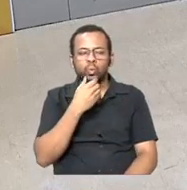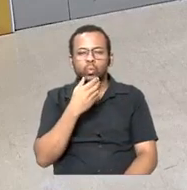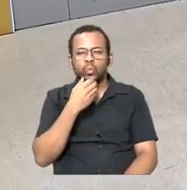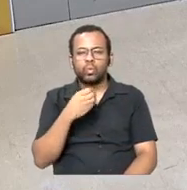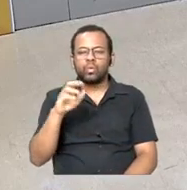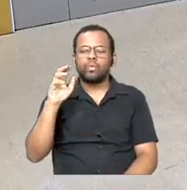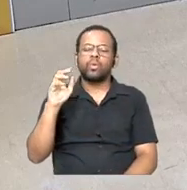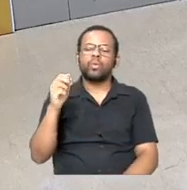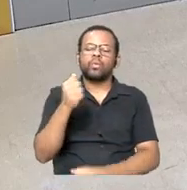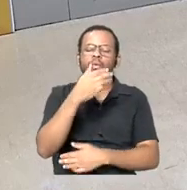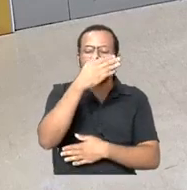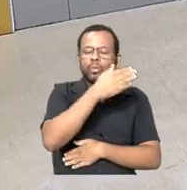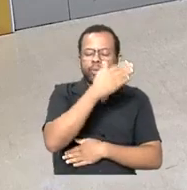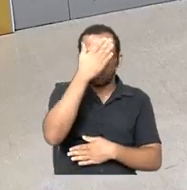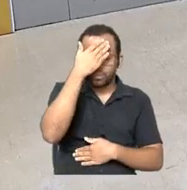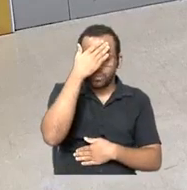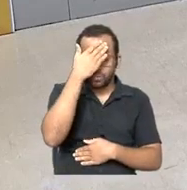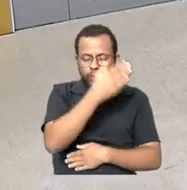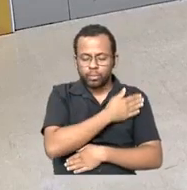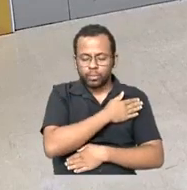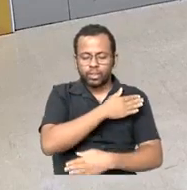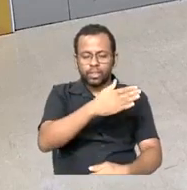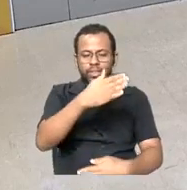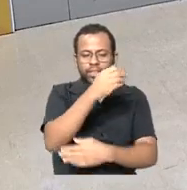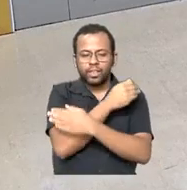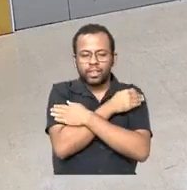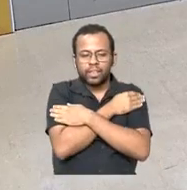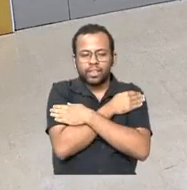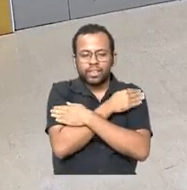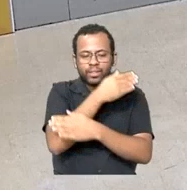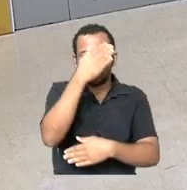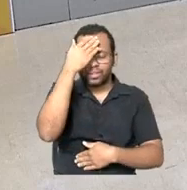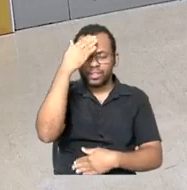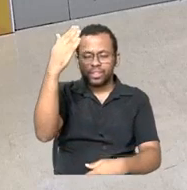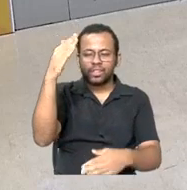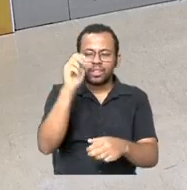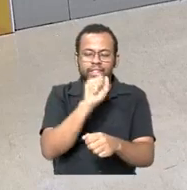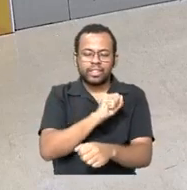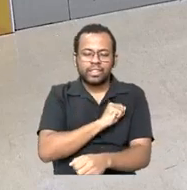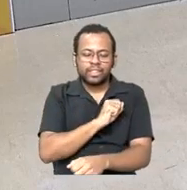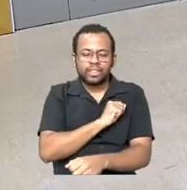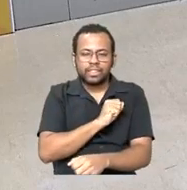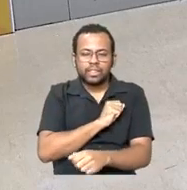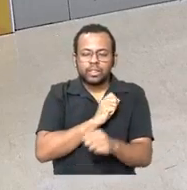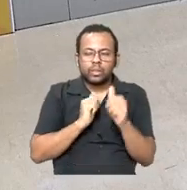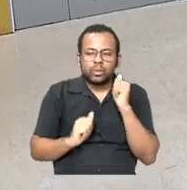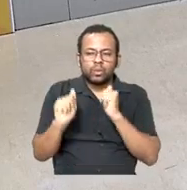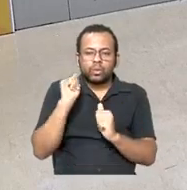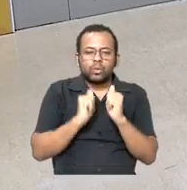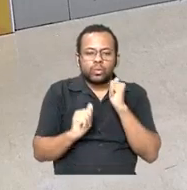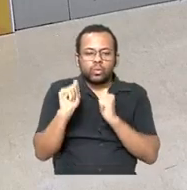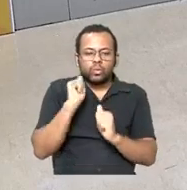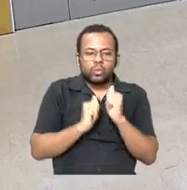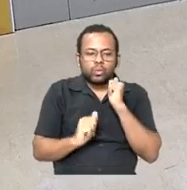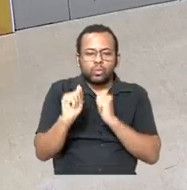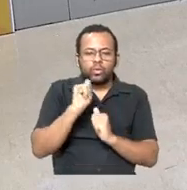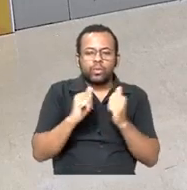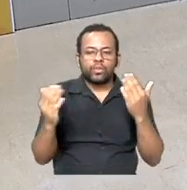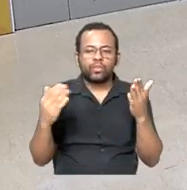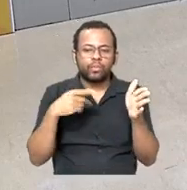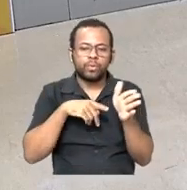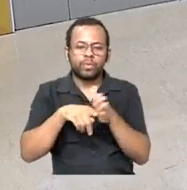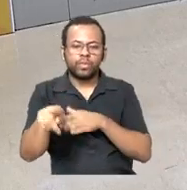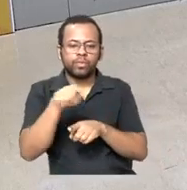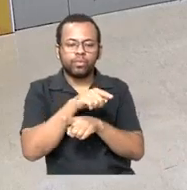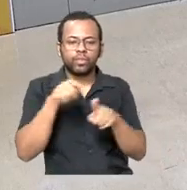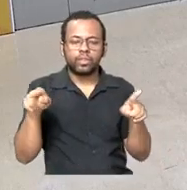Obrigada aquele abraço simbora que o coração tá palpitando cada vez mais forte vou perguntar para